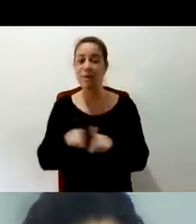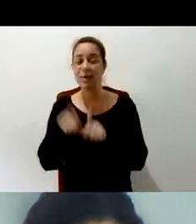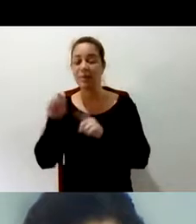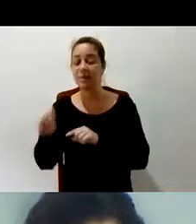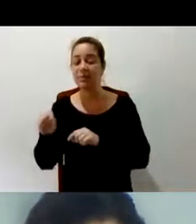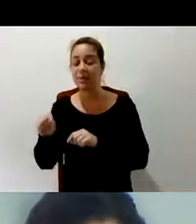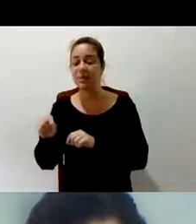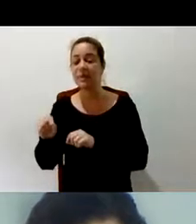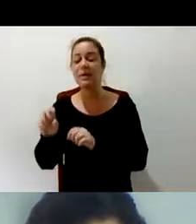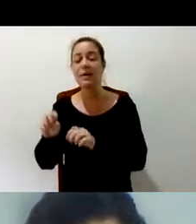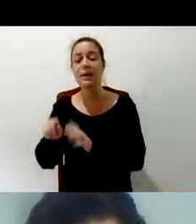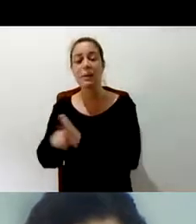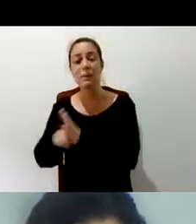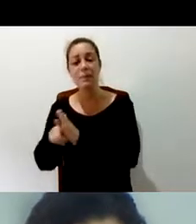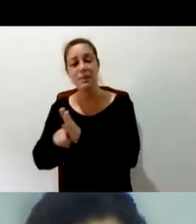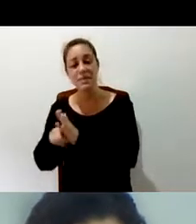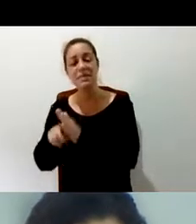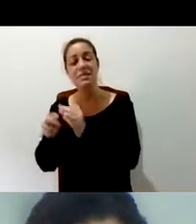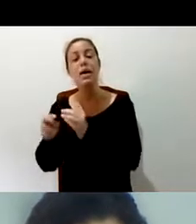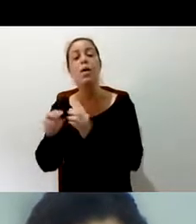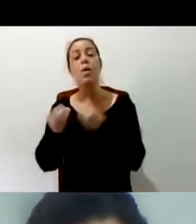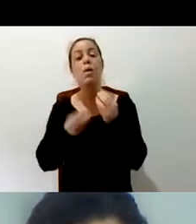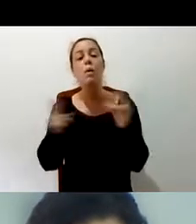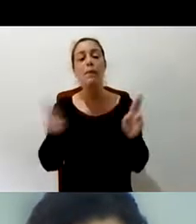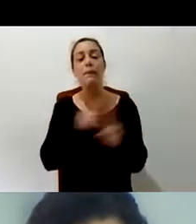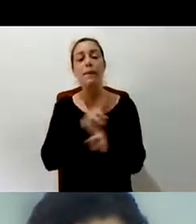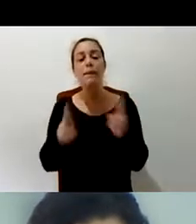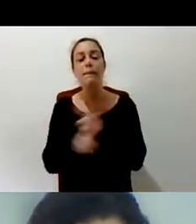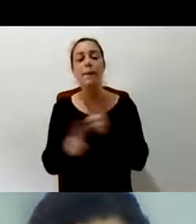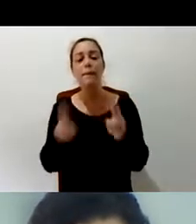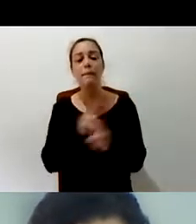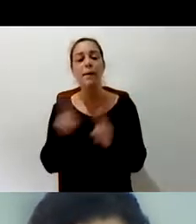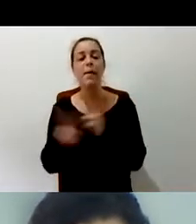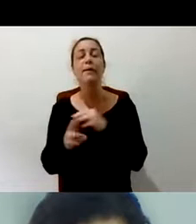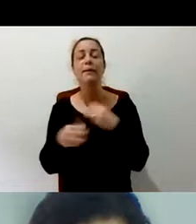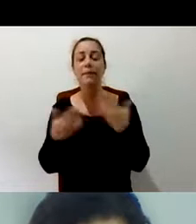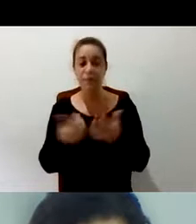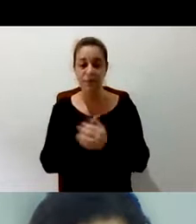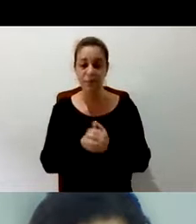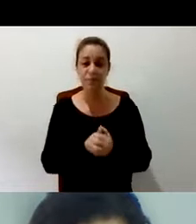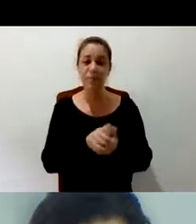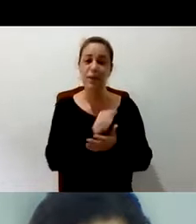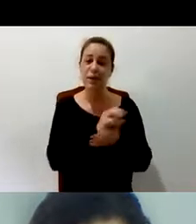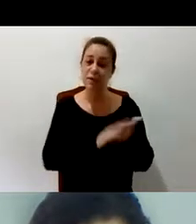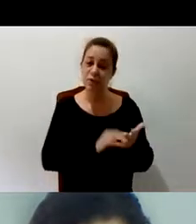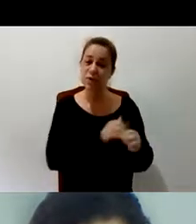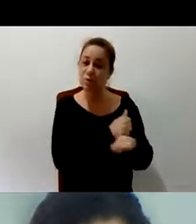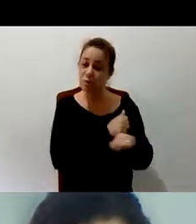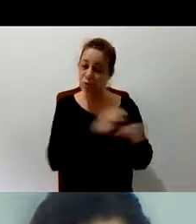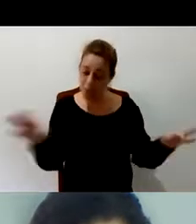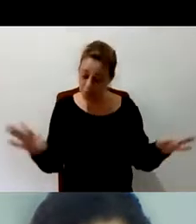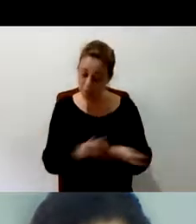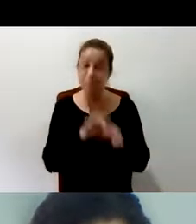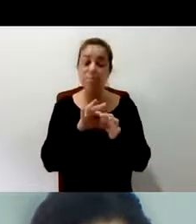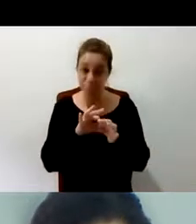né, de trazer, apresentar um vínculo com a sua atividade profissional, aquela coisa que a gente chama